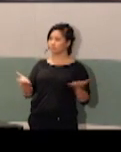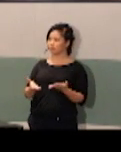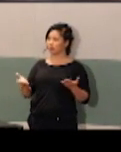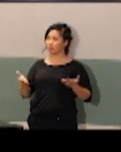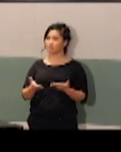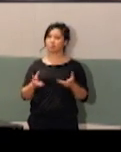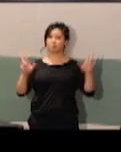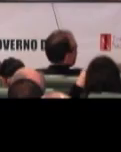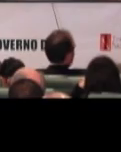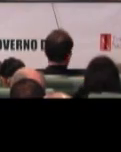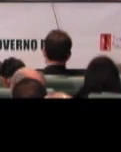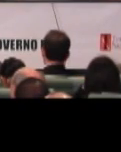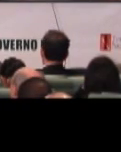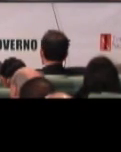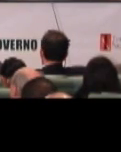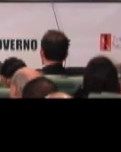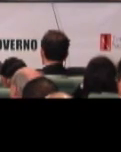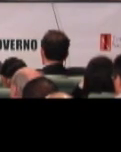tema.